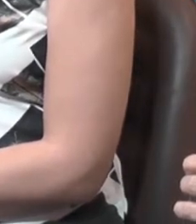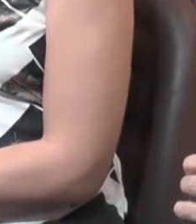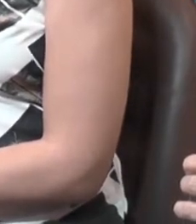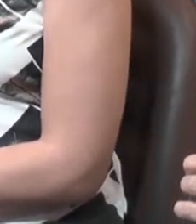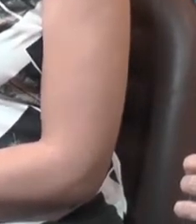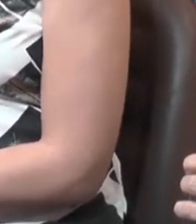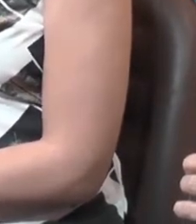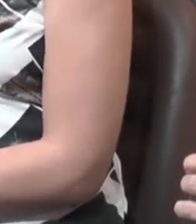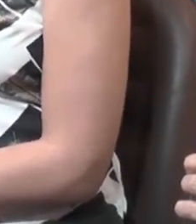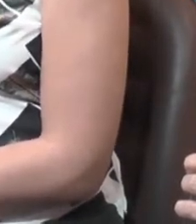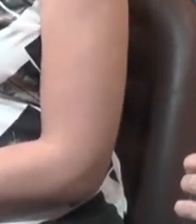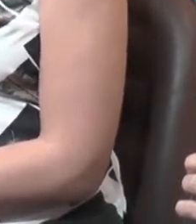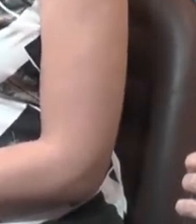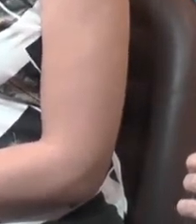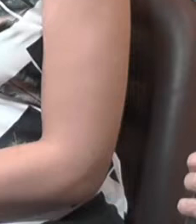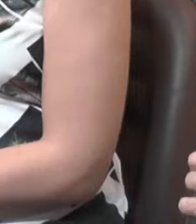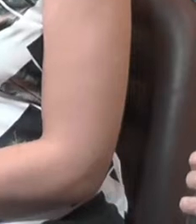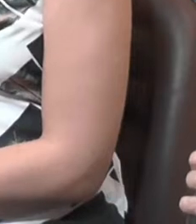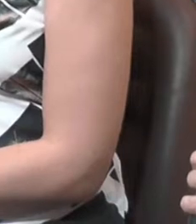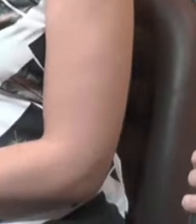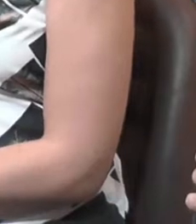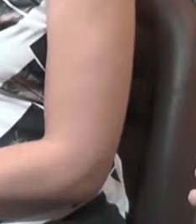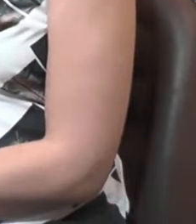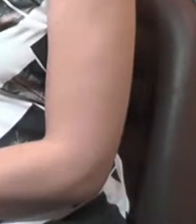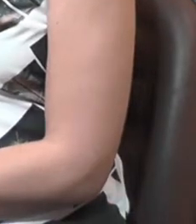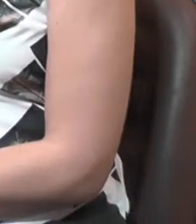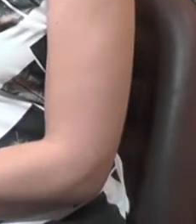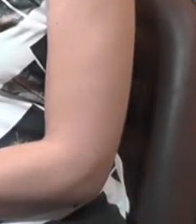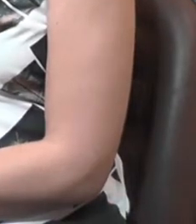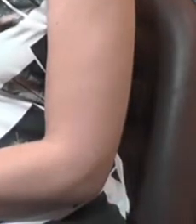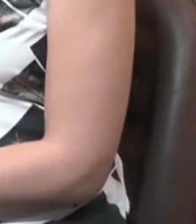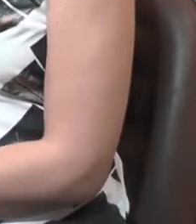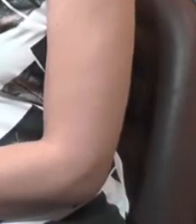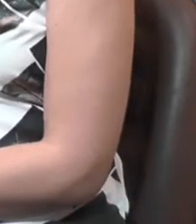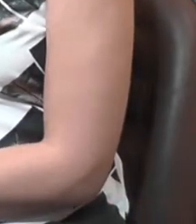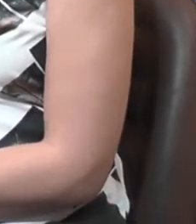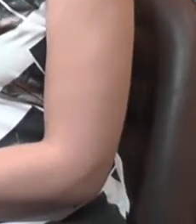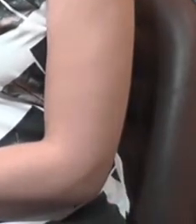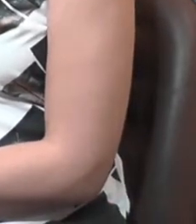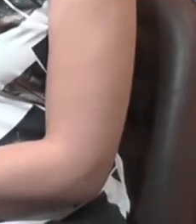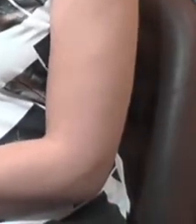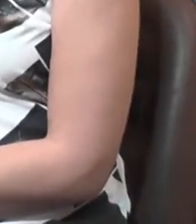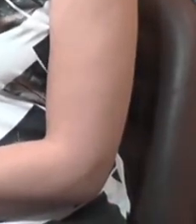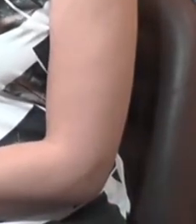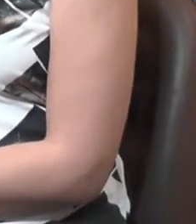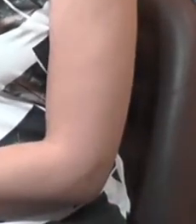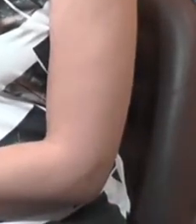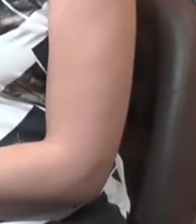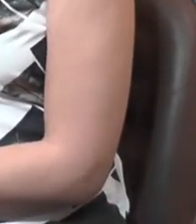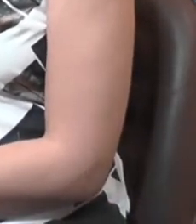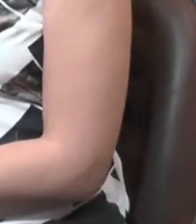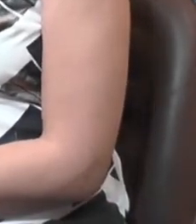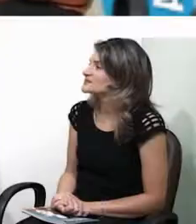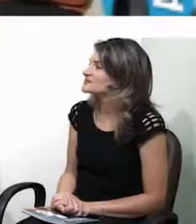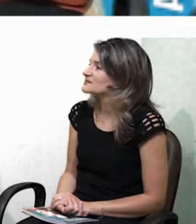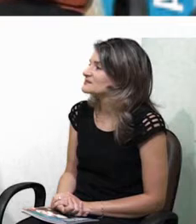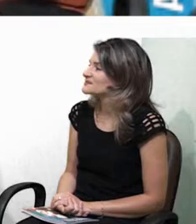né? E vão perceber como é a comunidade surda. O YouTube é